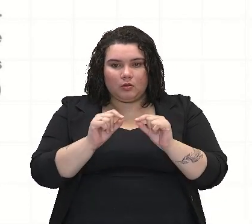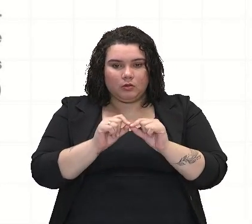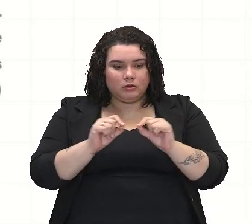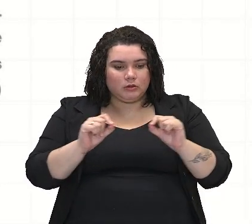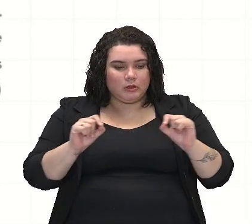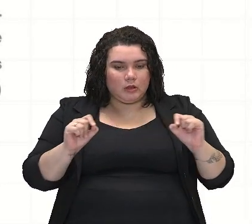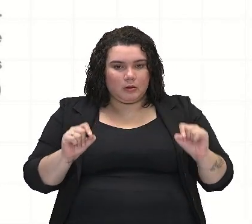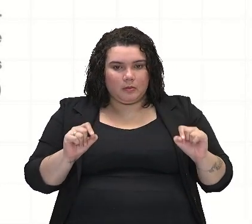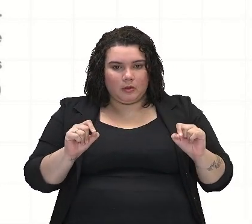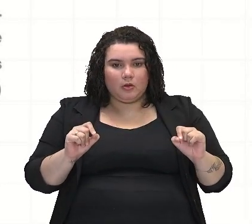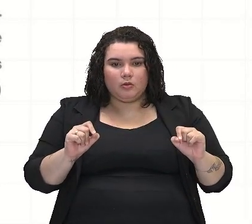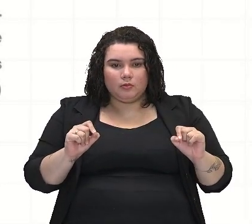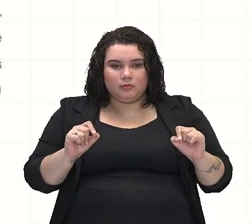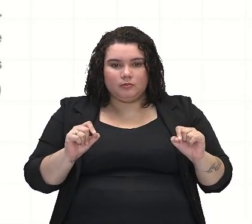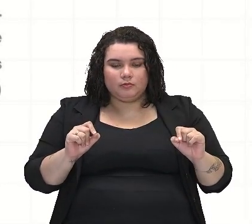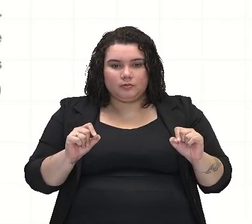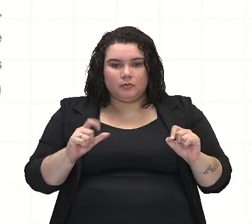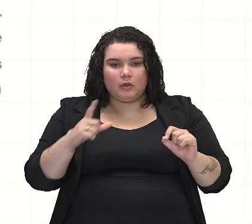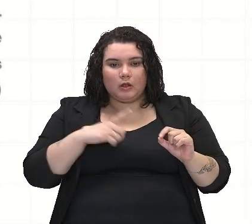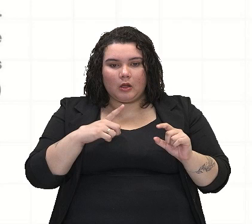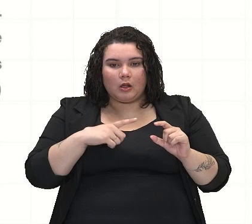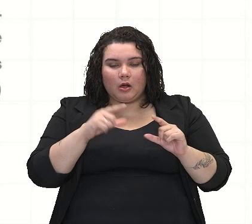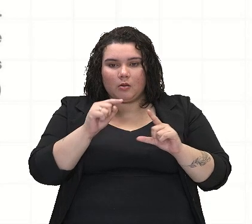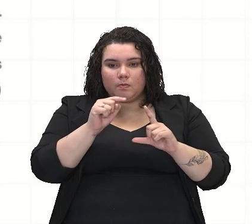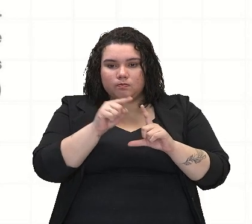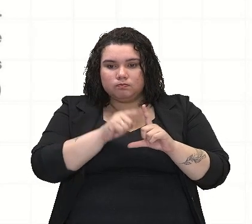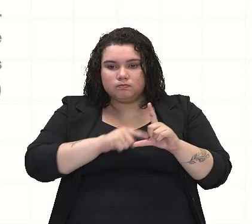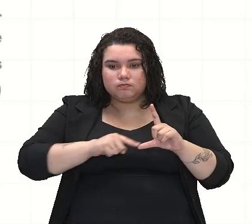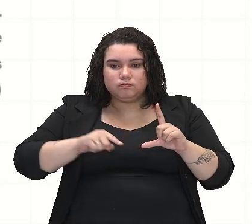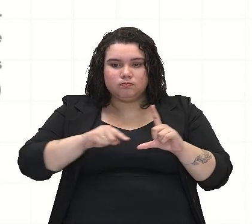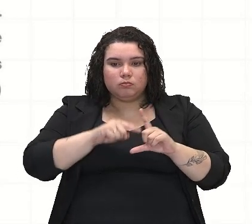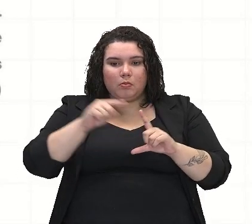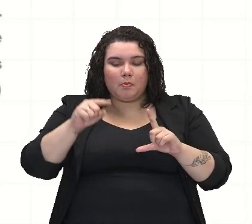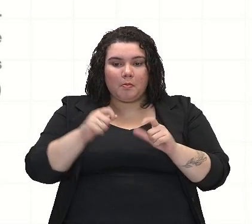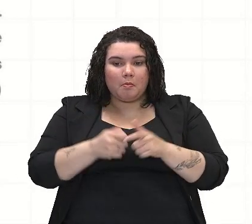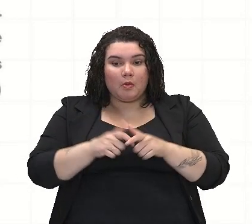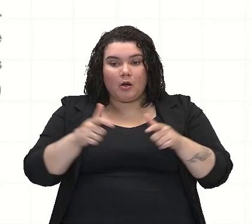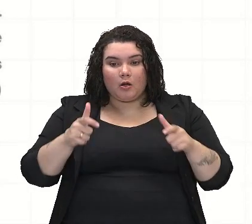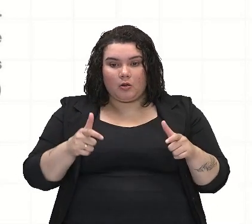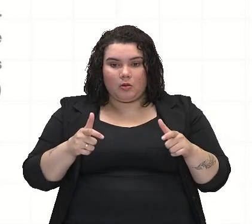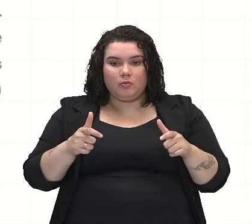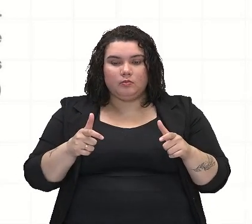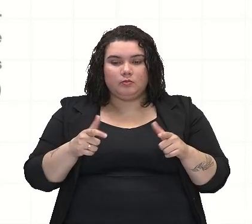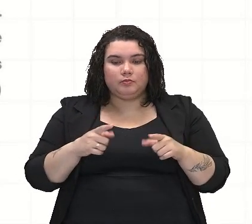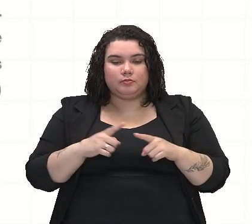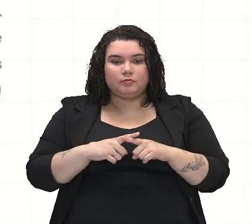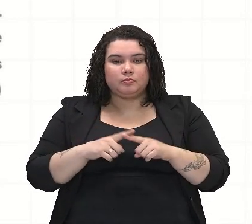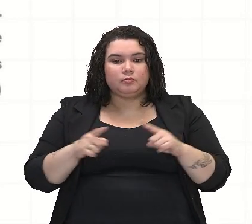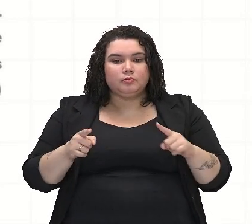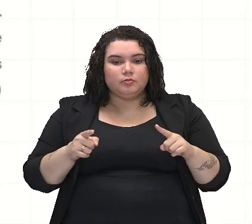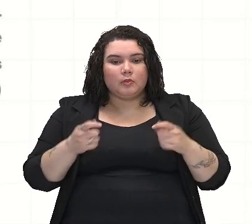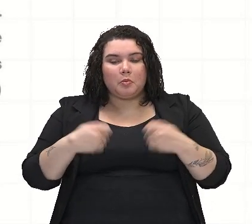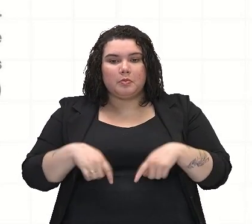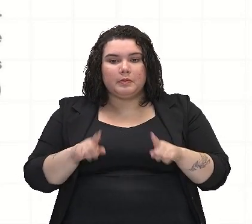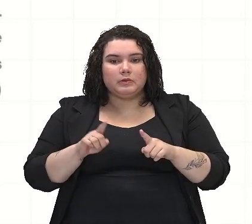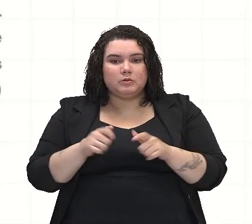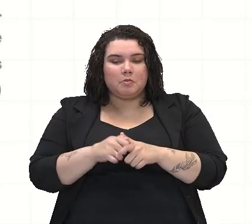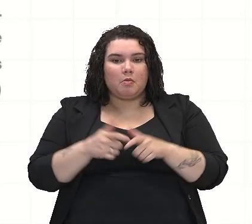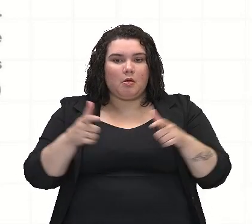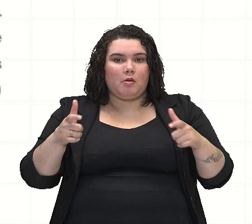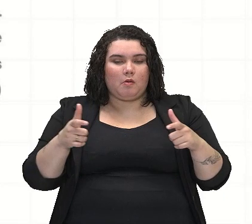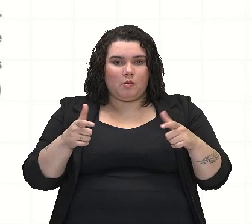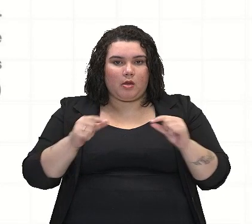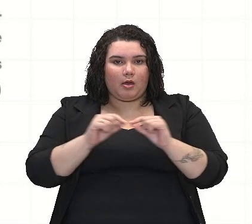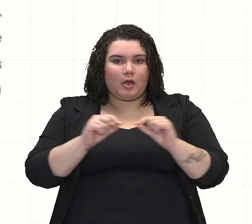de reta e uma abertura maior que a metade do segmento, mas que não seja maior que o próprio segmento.